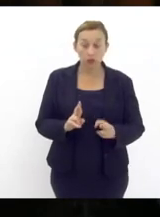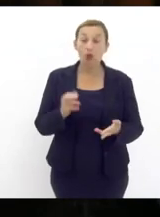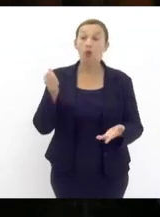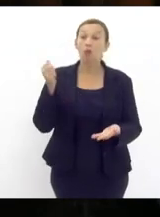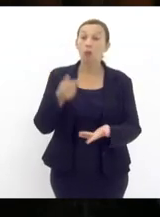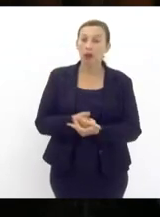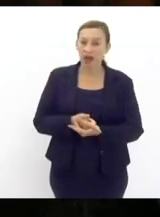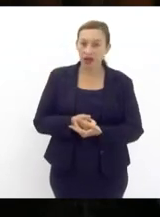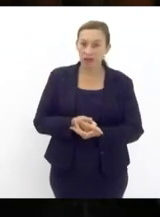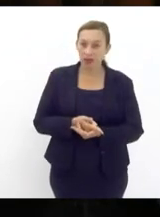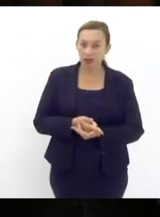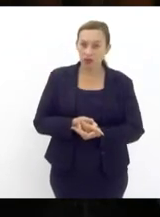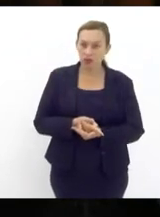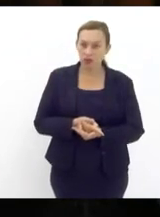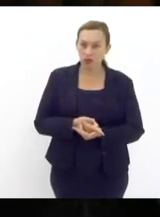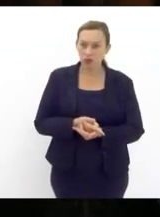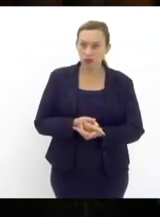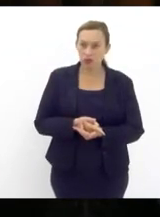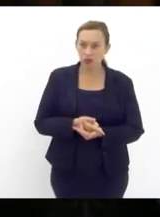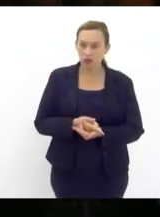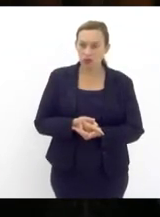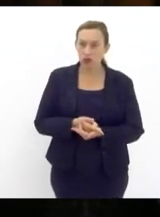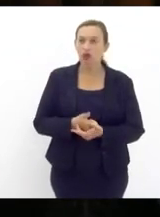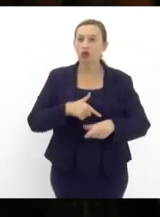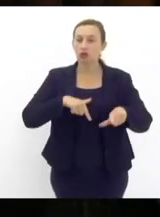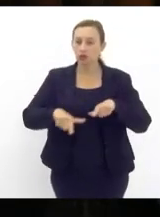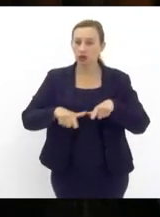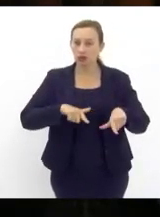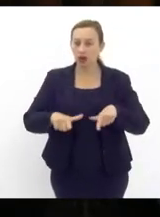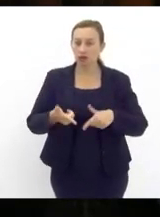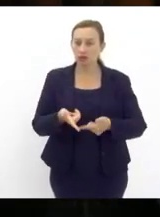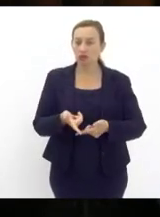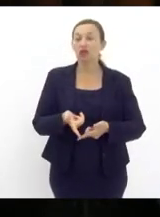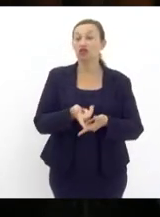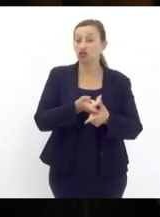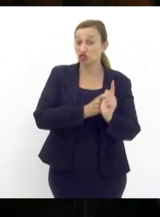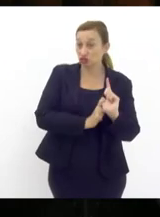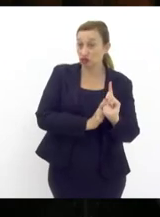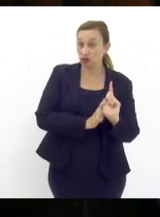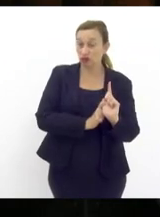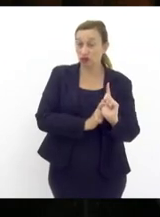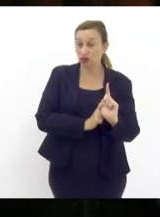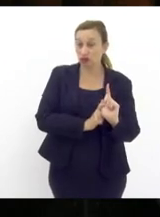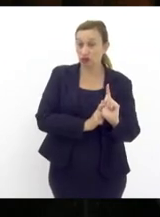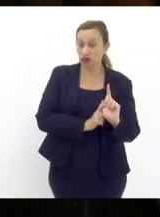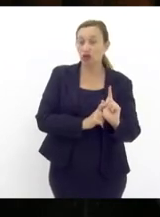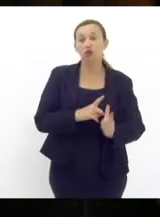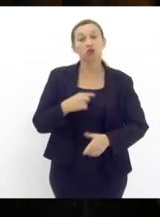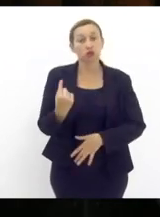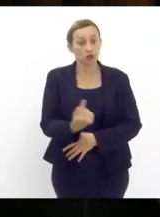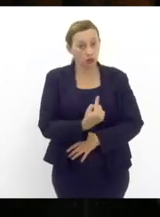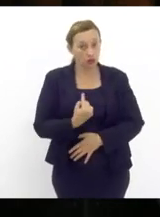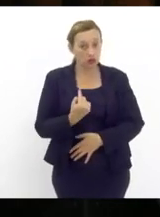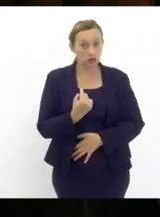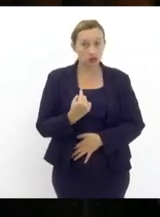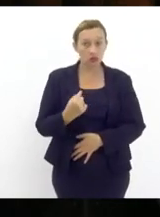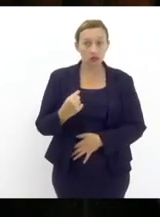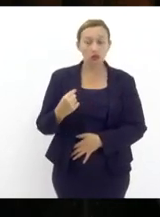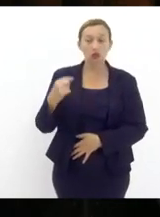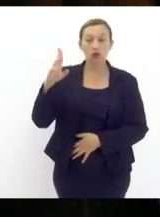pagamento e o serviço da dívida nosso com a